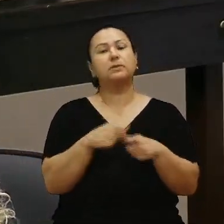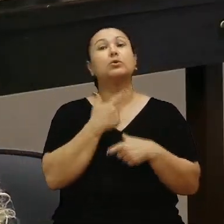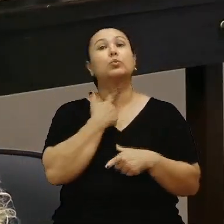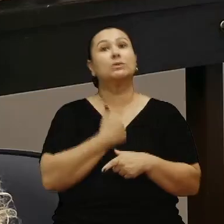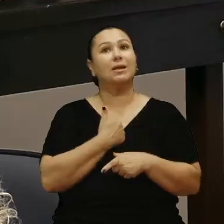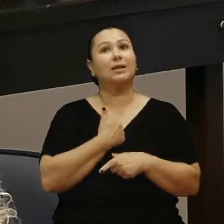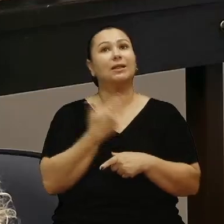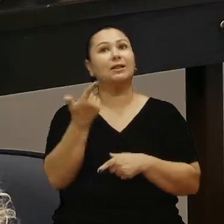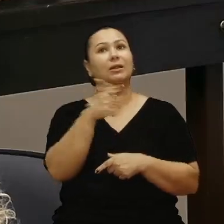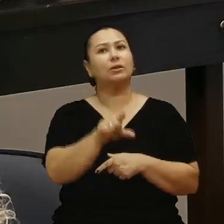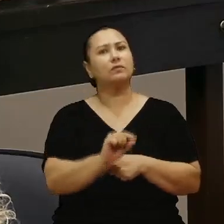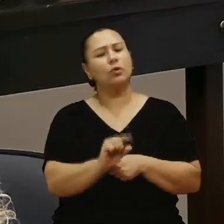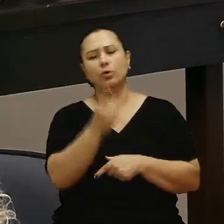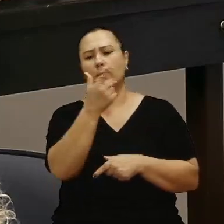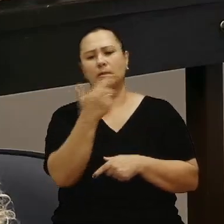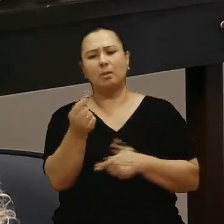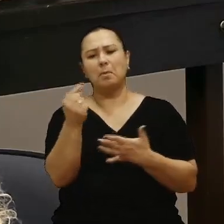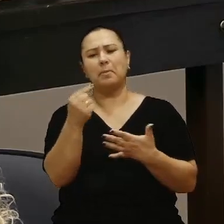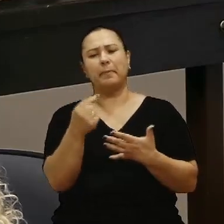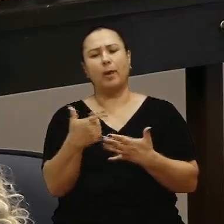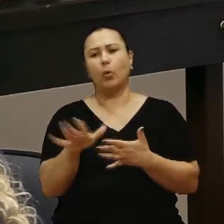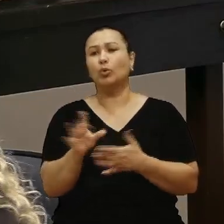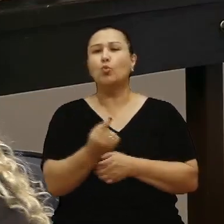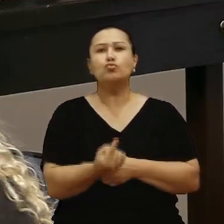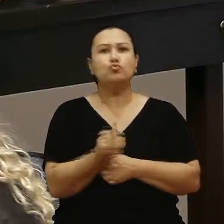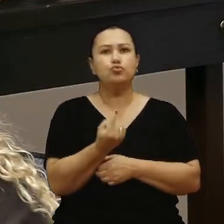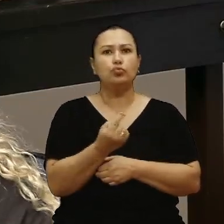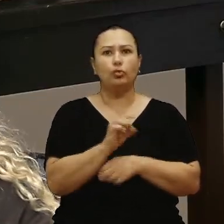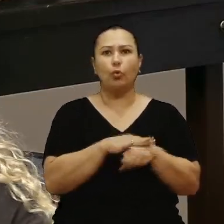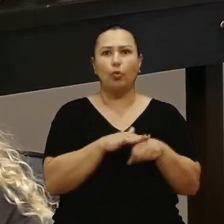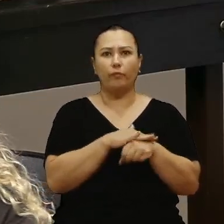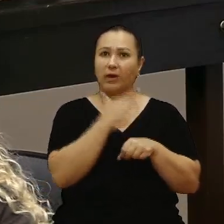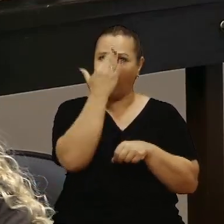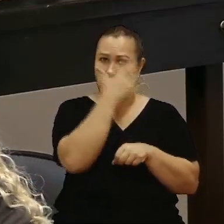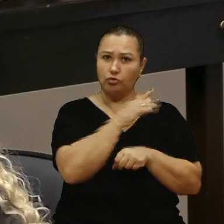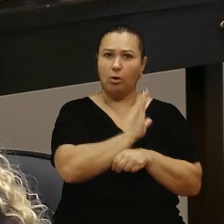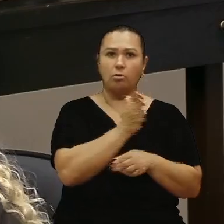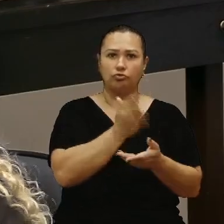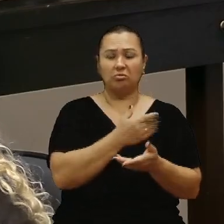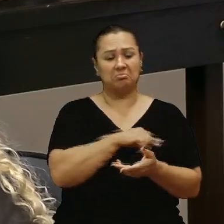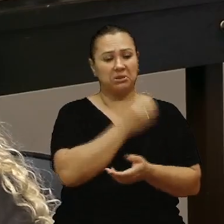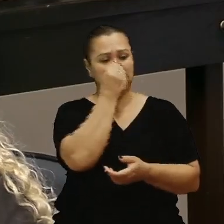deixar só esse ponto. Eu não vou citar outros, vou citar só esse da conversa que eu falei lá, não fui